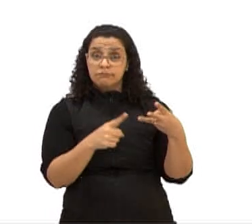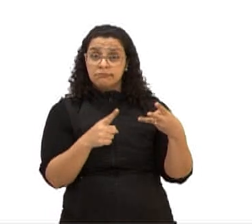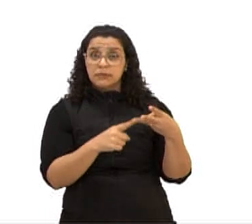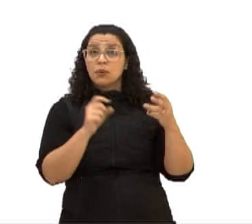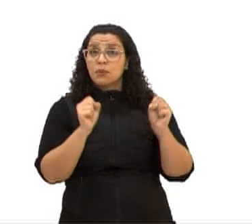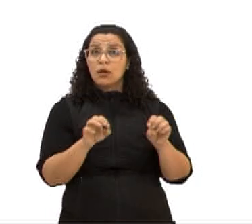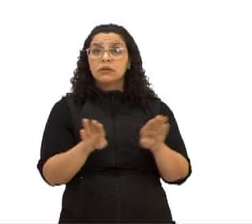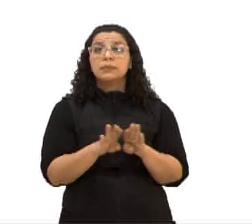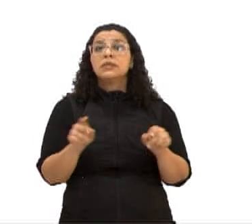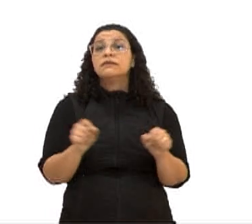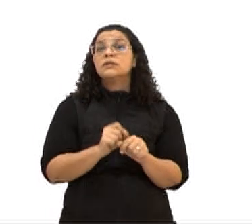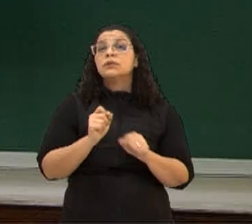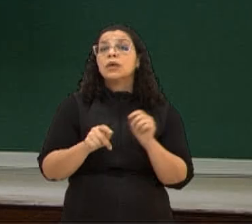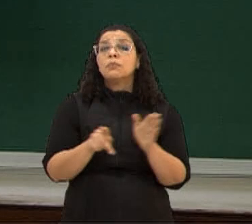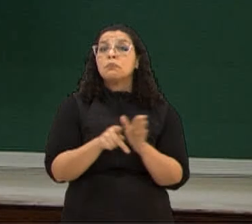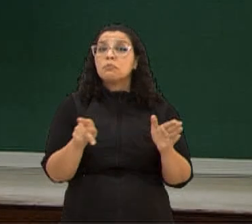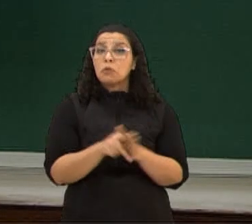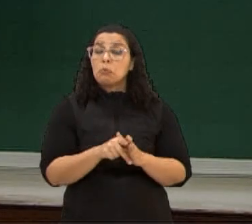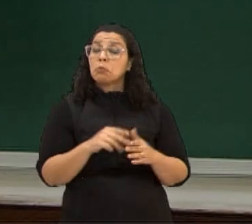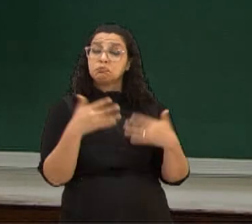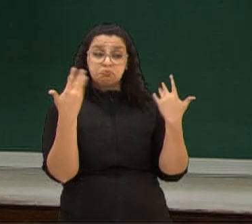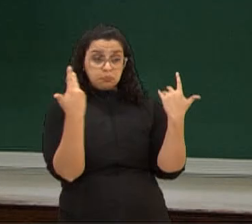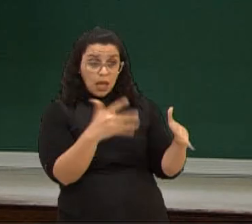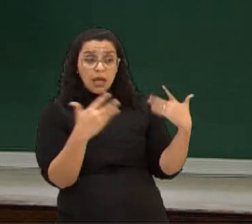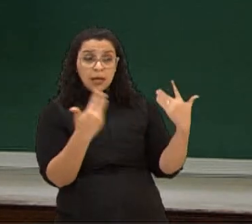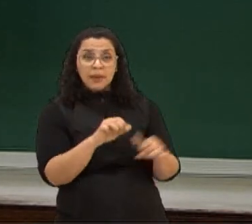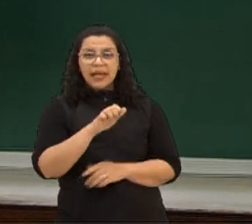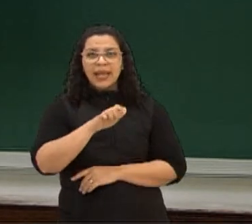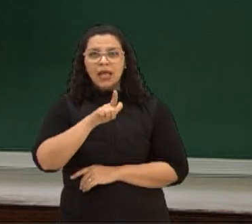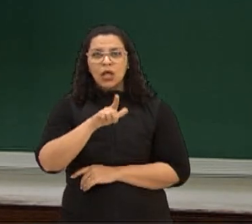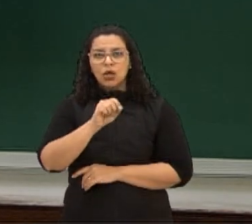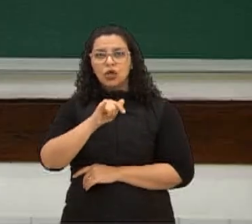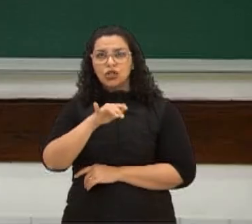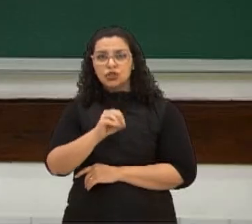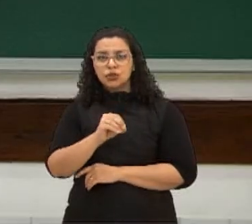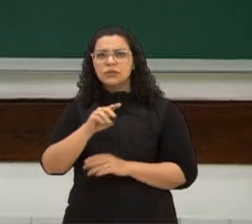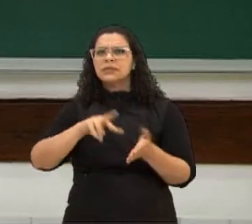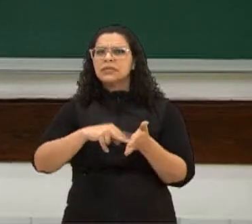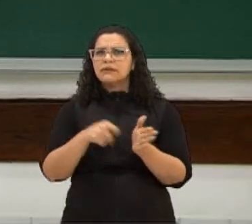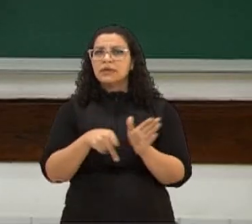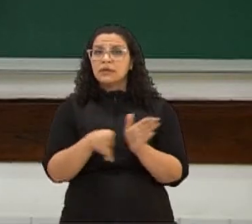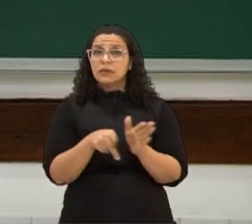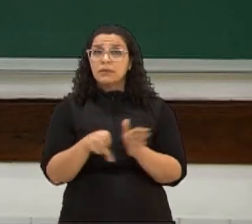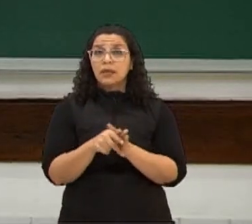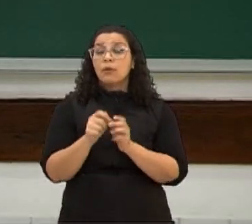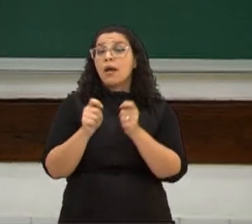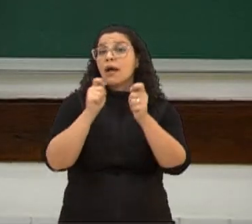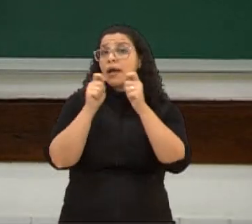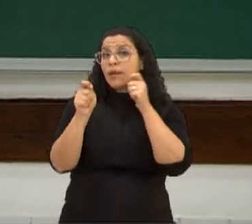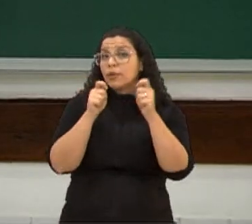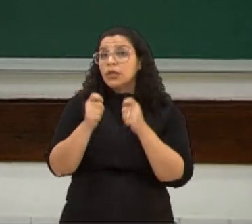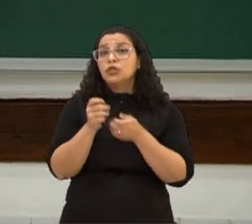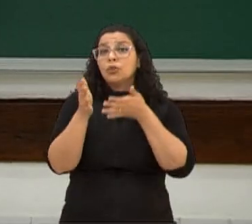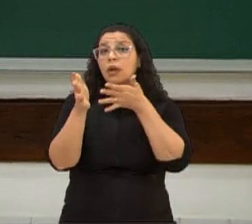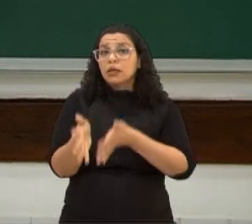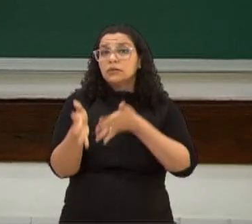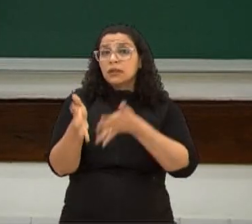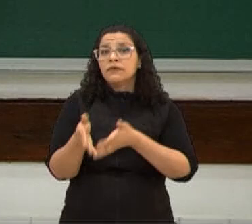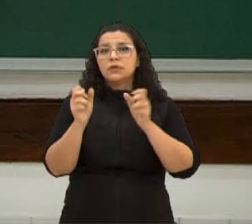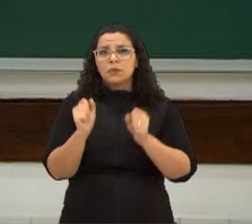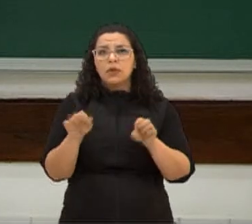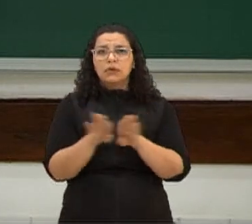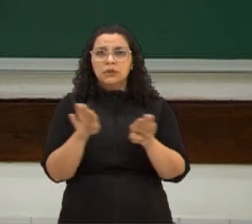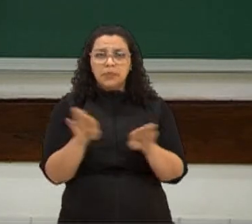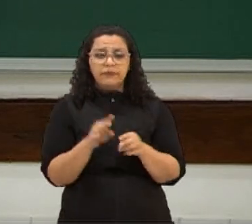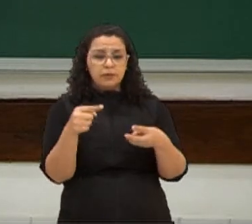ele vai poder fazer o quê? Elogiar uma reportagem ou uma entrevista. Então ele vai elogiar